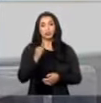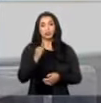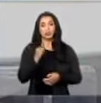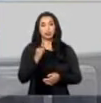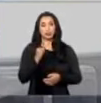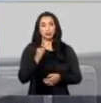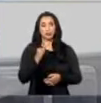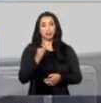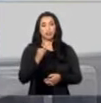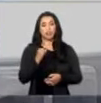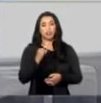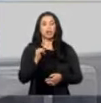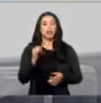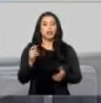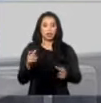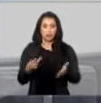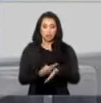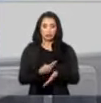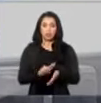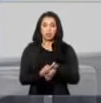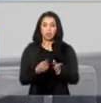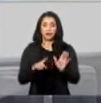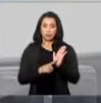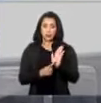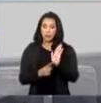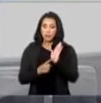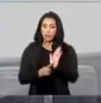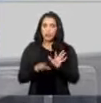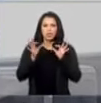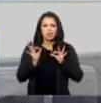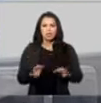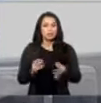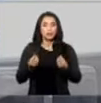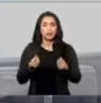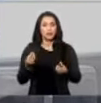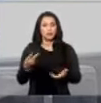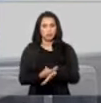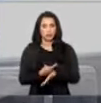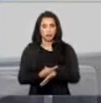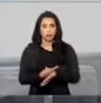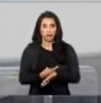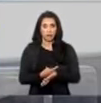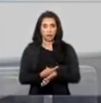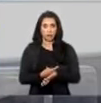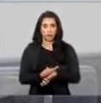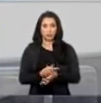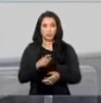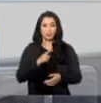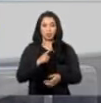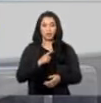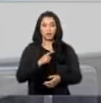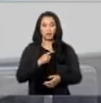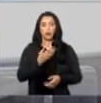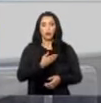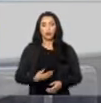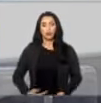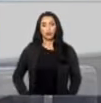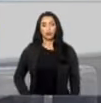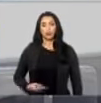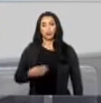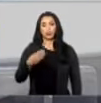legal precisa ser definido. E hoje, a gente foi, realmente, de fato, foi nomeado no governo Temer o Conselho Superior de